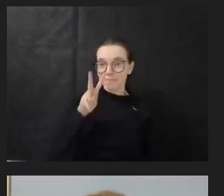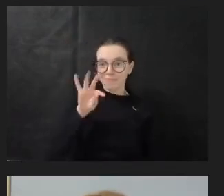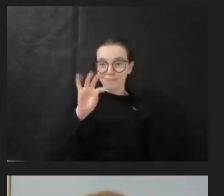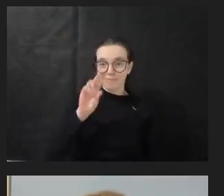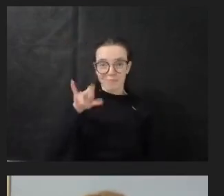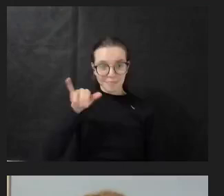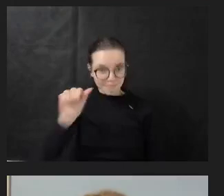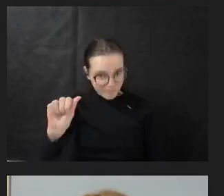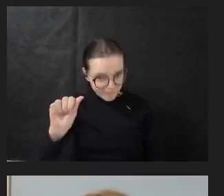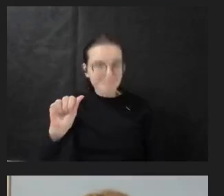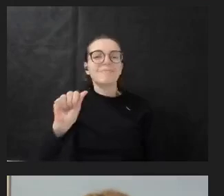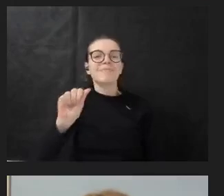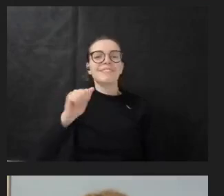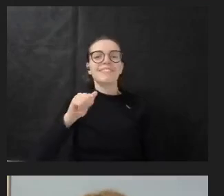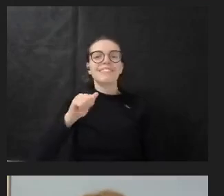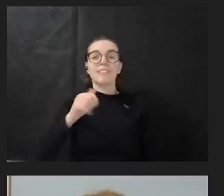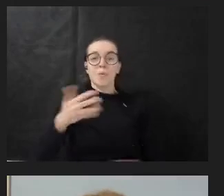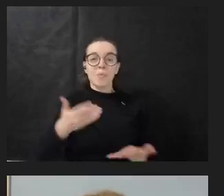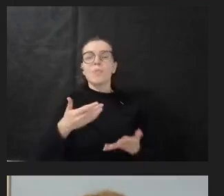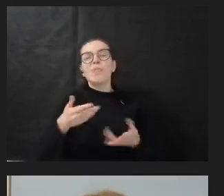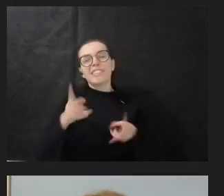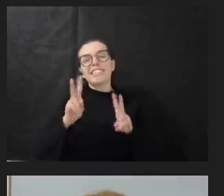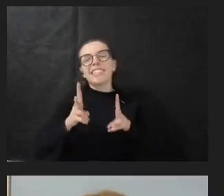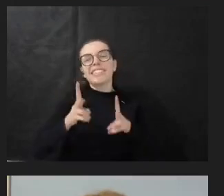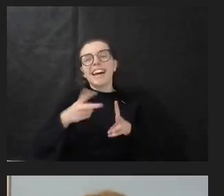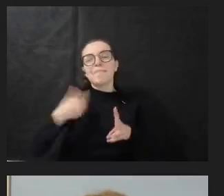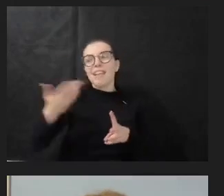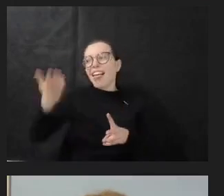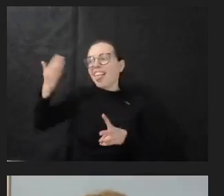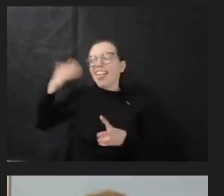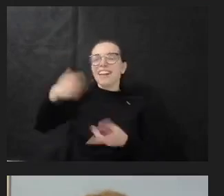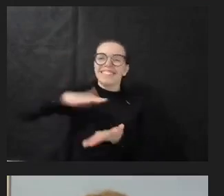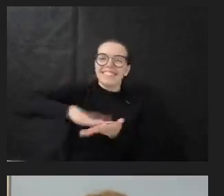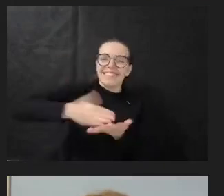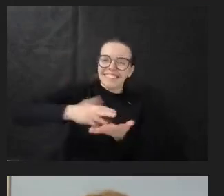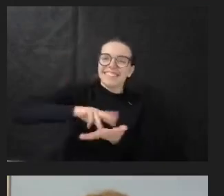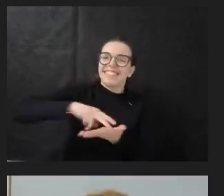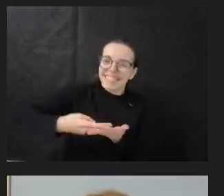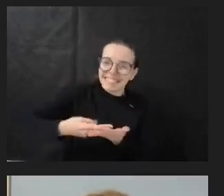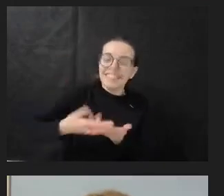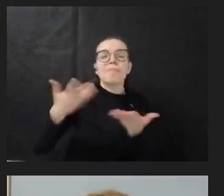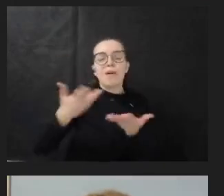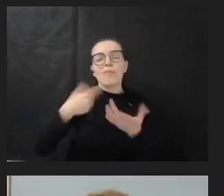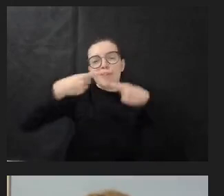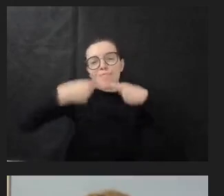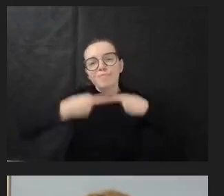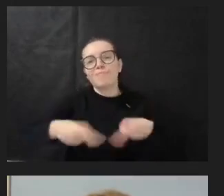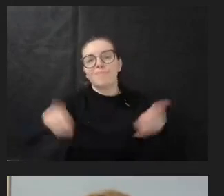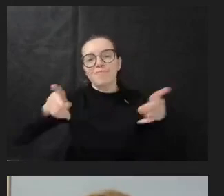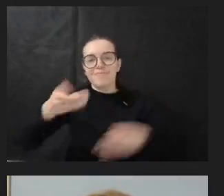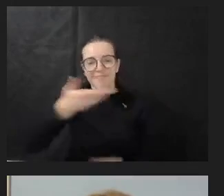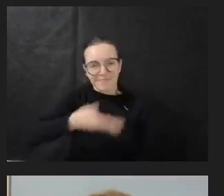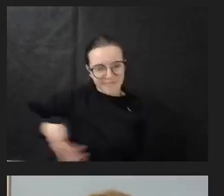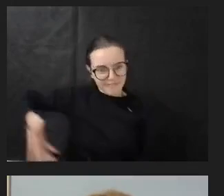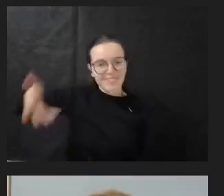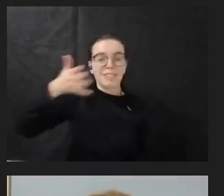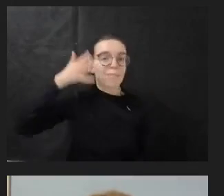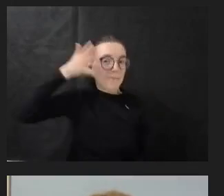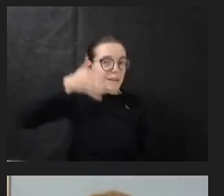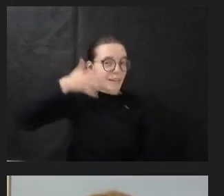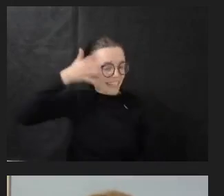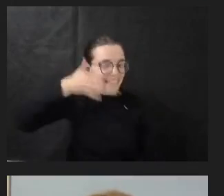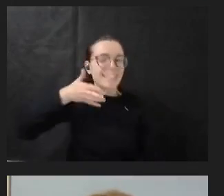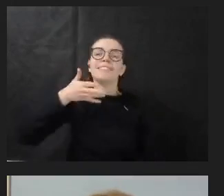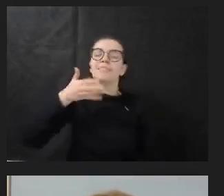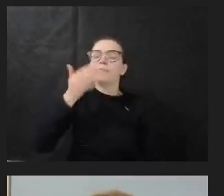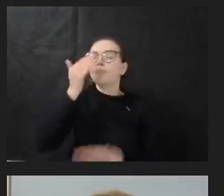de interpretação, hoje venho aqui para abrir esse ciclo formativo, né? Quero agradecer a Ana